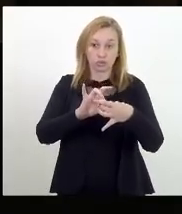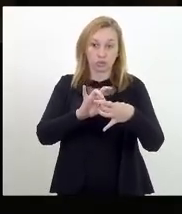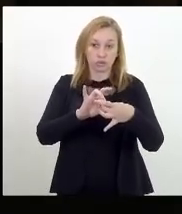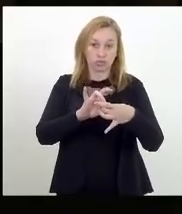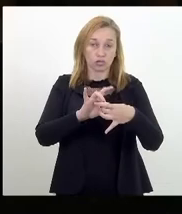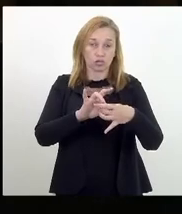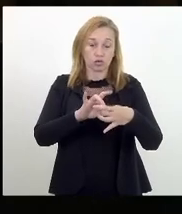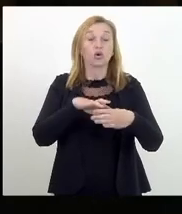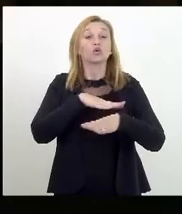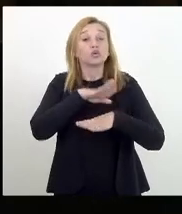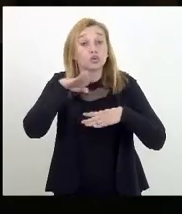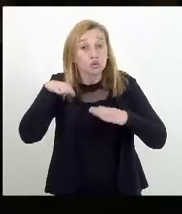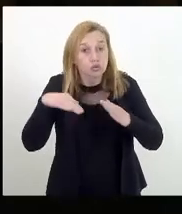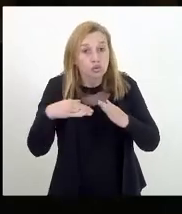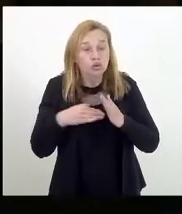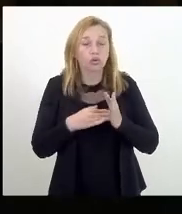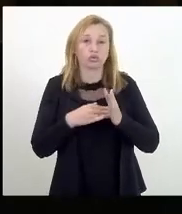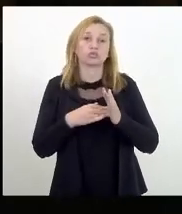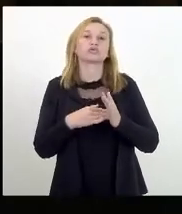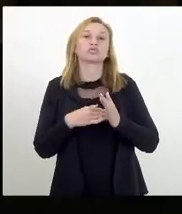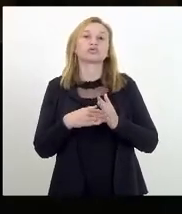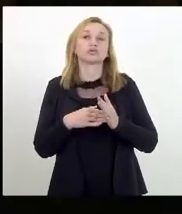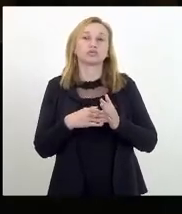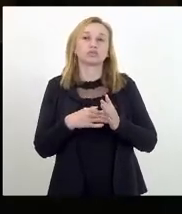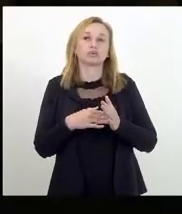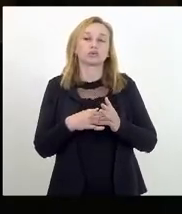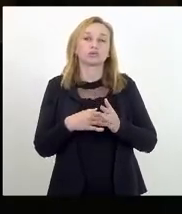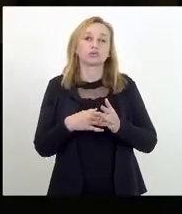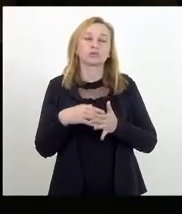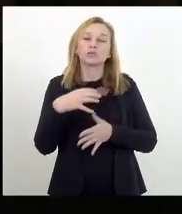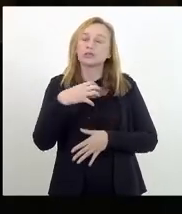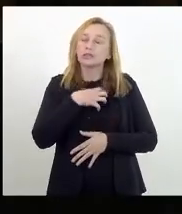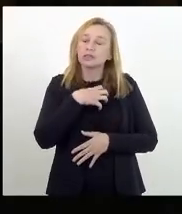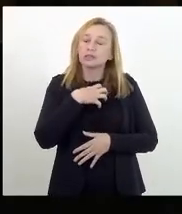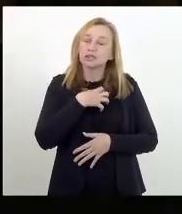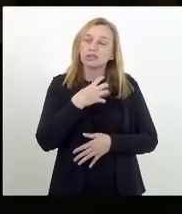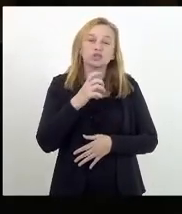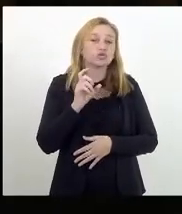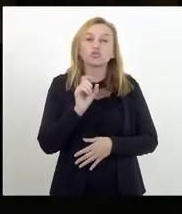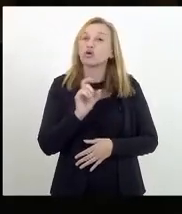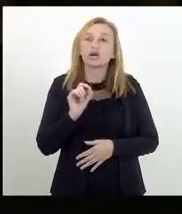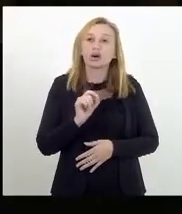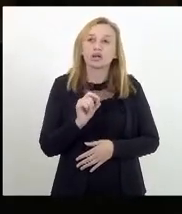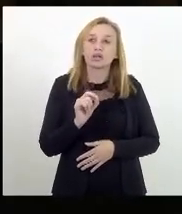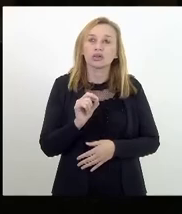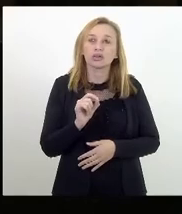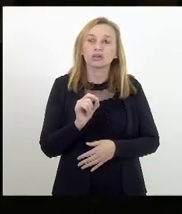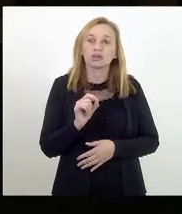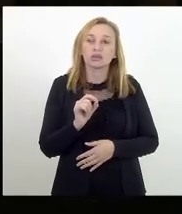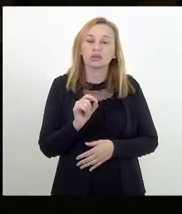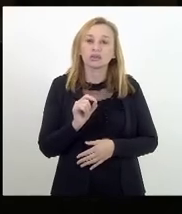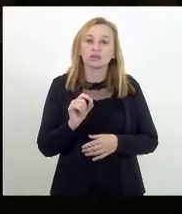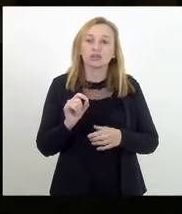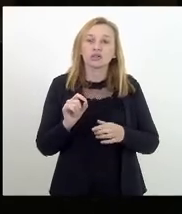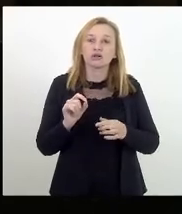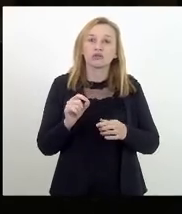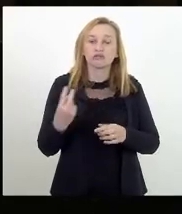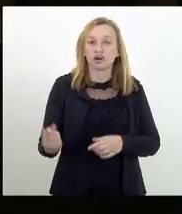a todos e todas no sentido de garantir a preservação